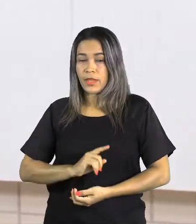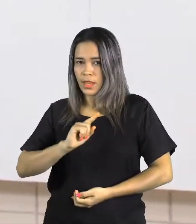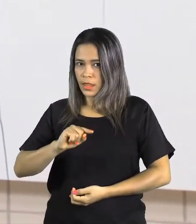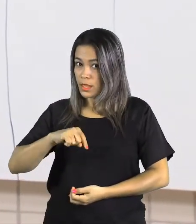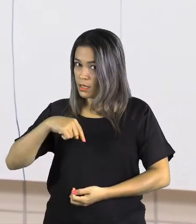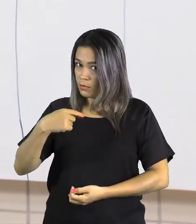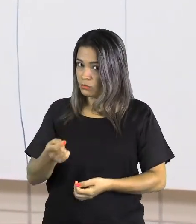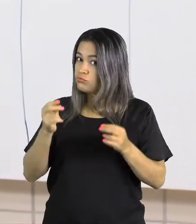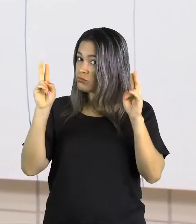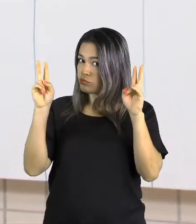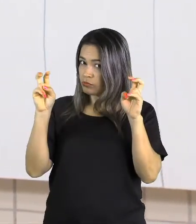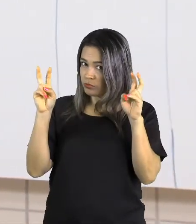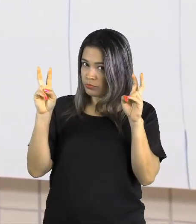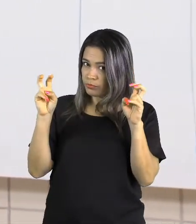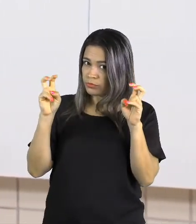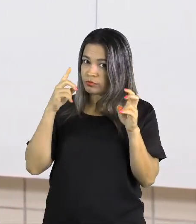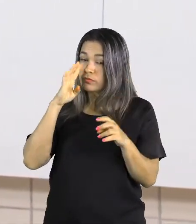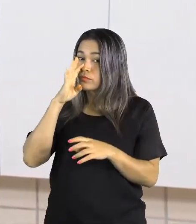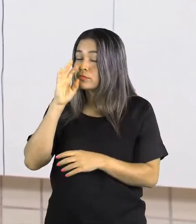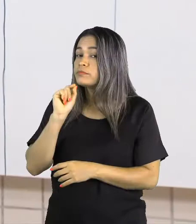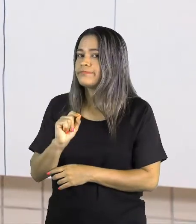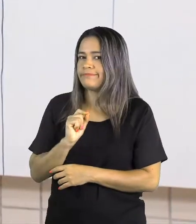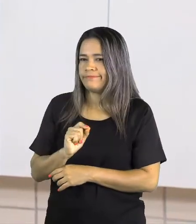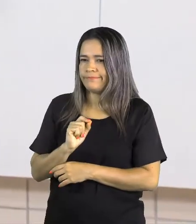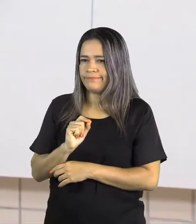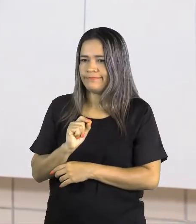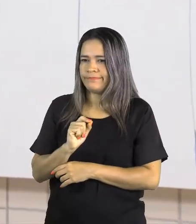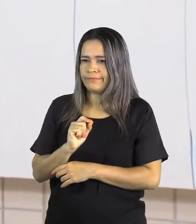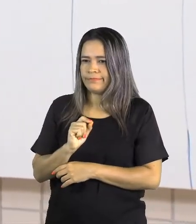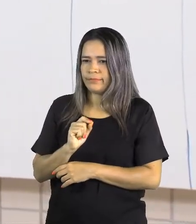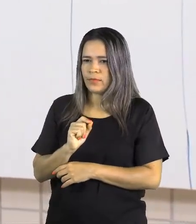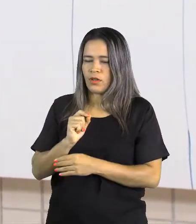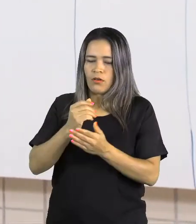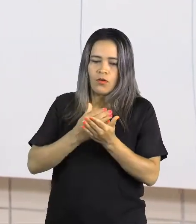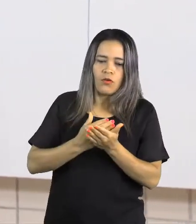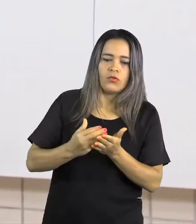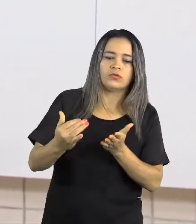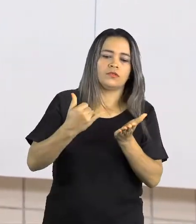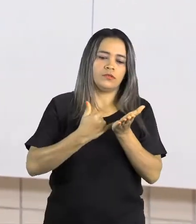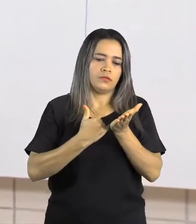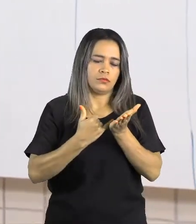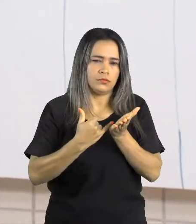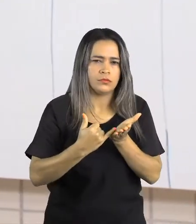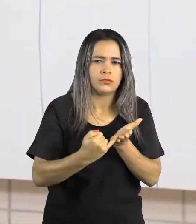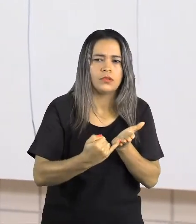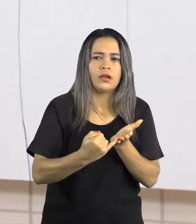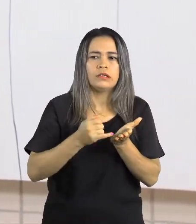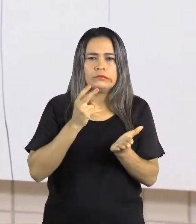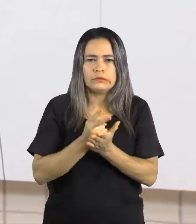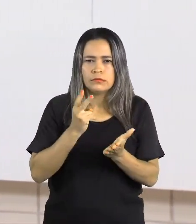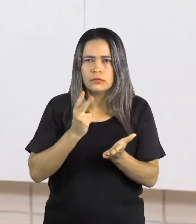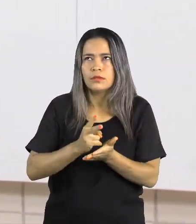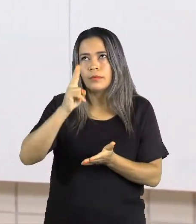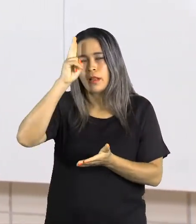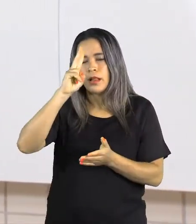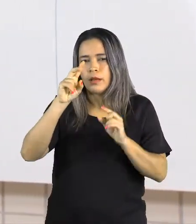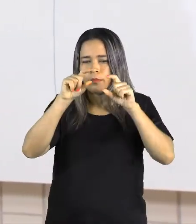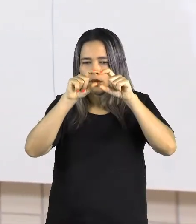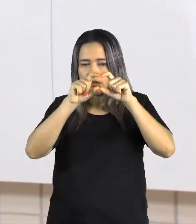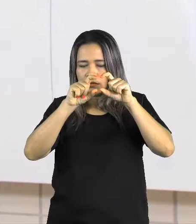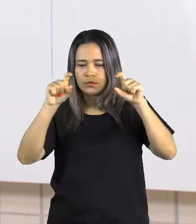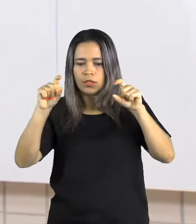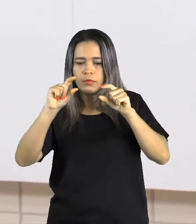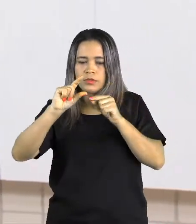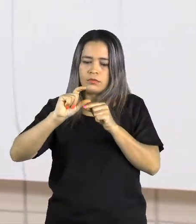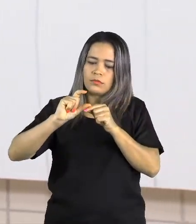Depois do título, o que você tem que observar? Fazer a introdução, sempre lembrando do parágrafo, o espaço que